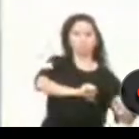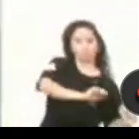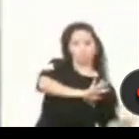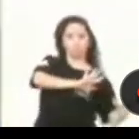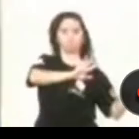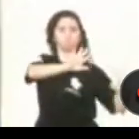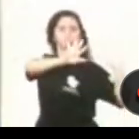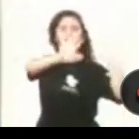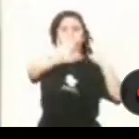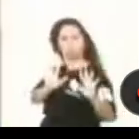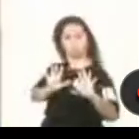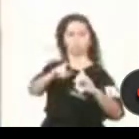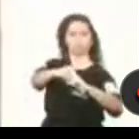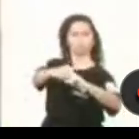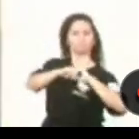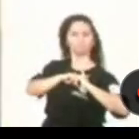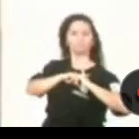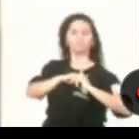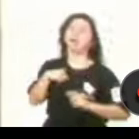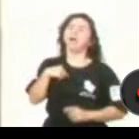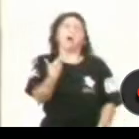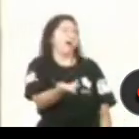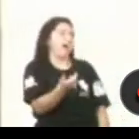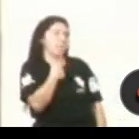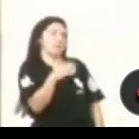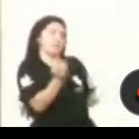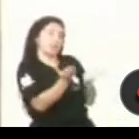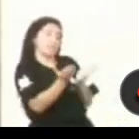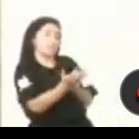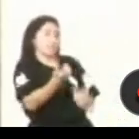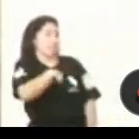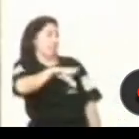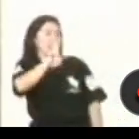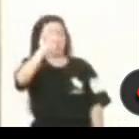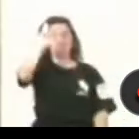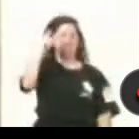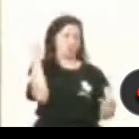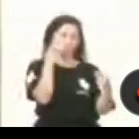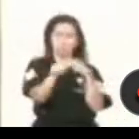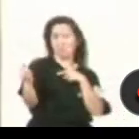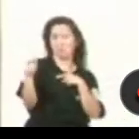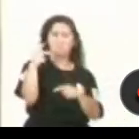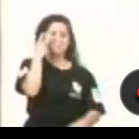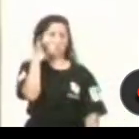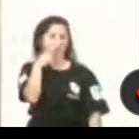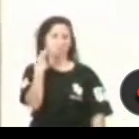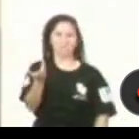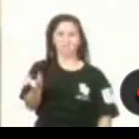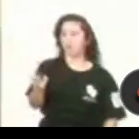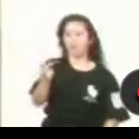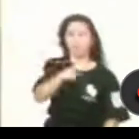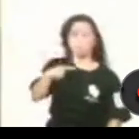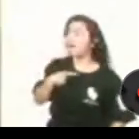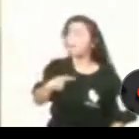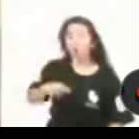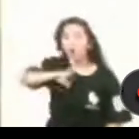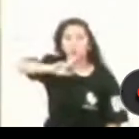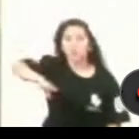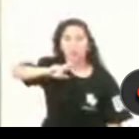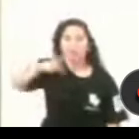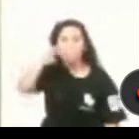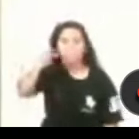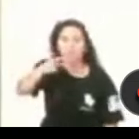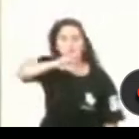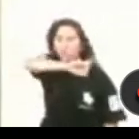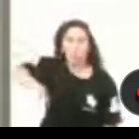igreja. Ah, mas eu sou crente, religião não combina com política. Pastores, a guerra é outra.